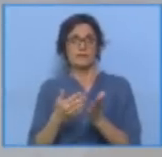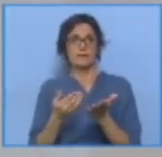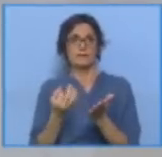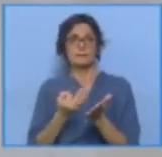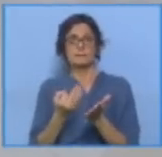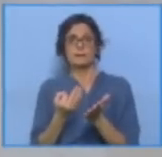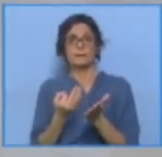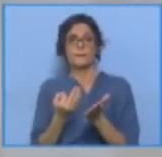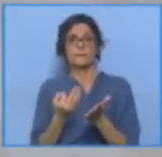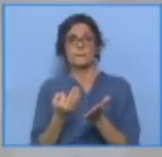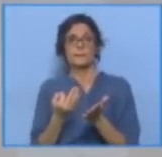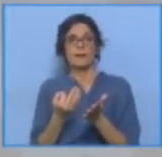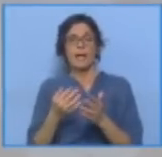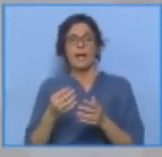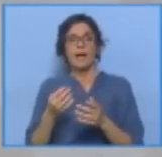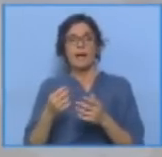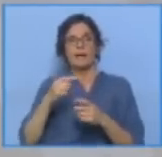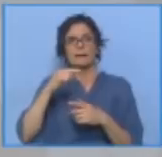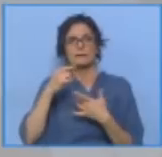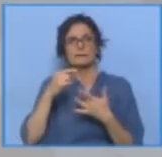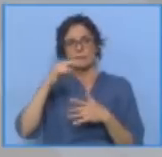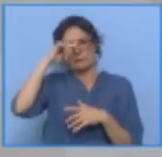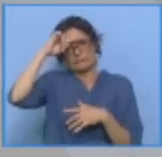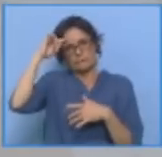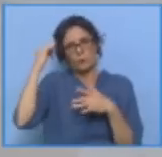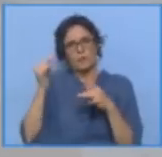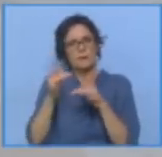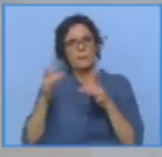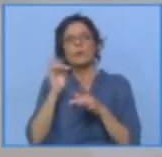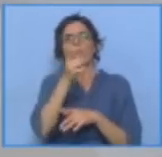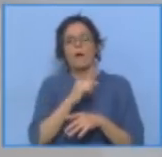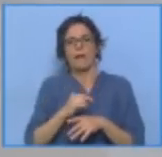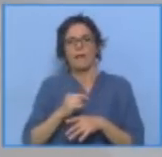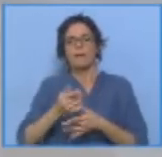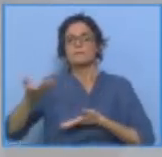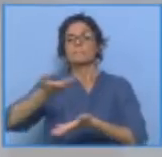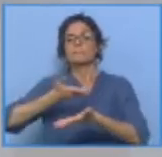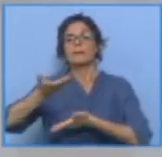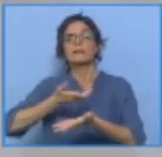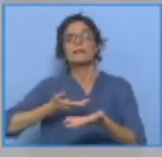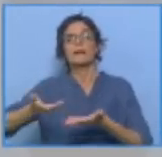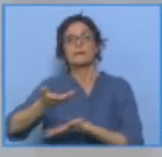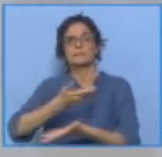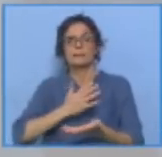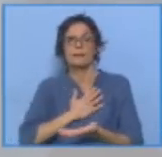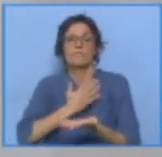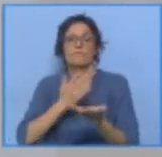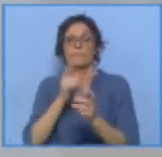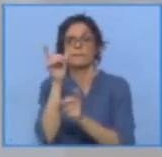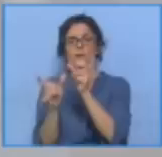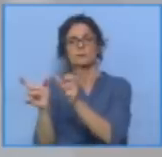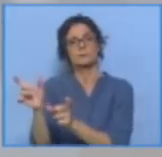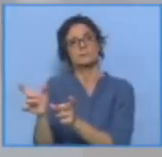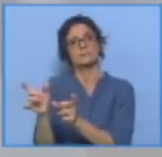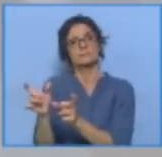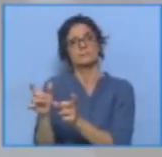dificuldade que é partilhar a sua própria experiência de fé. A pergunta, muitas vezes, é uma pergunta apenas de ponto